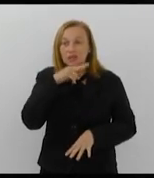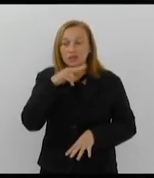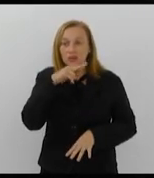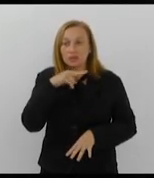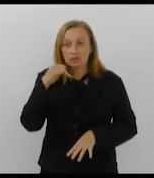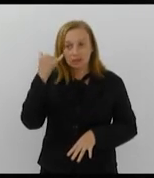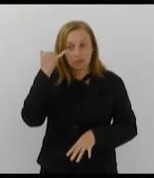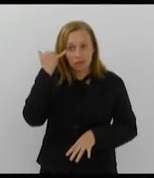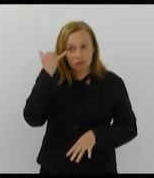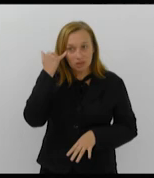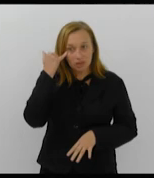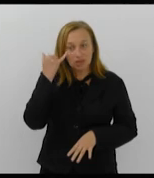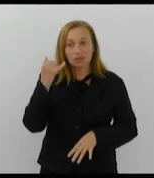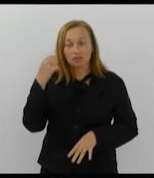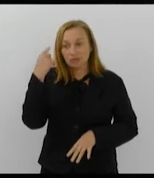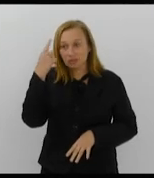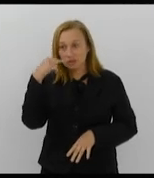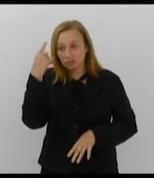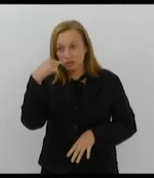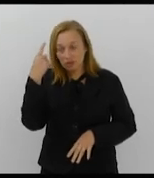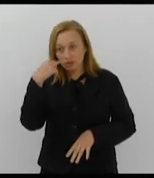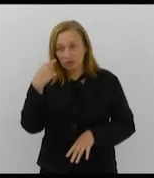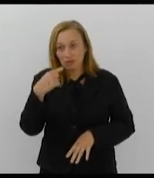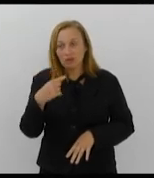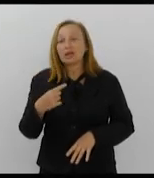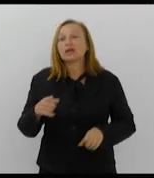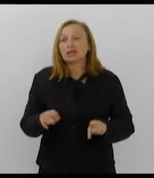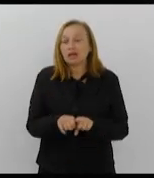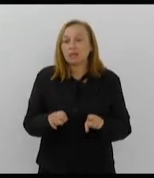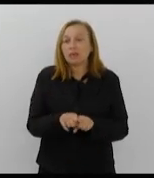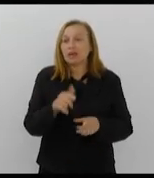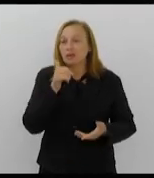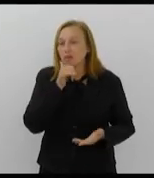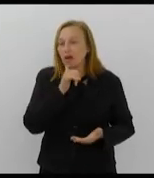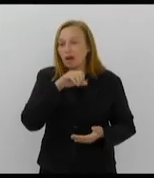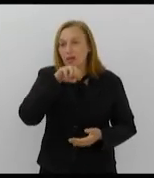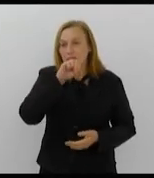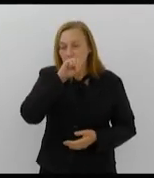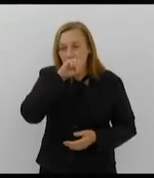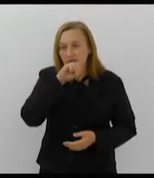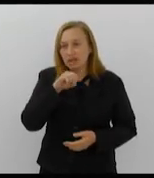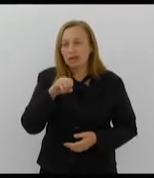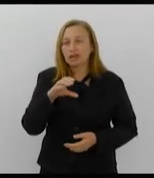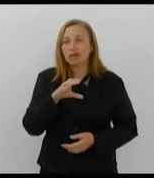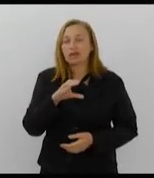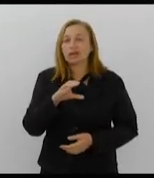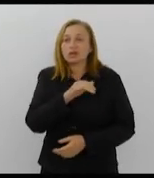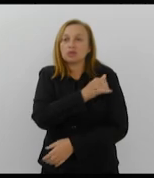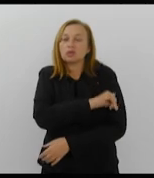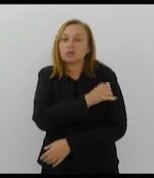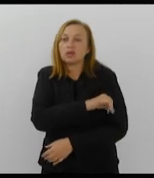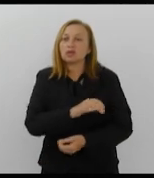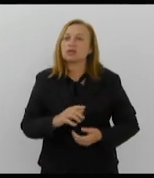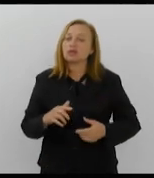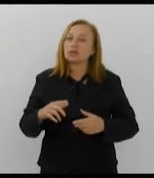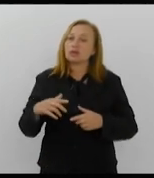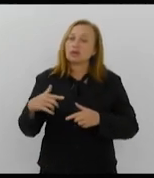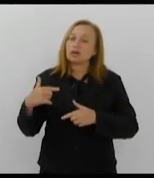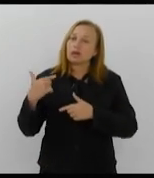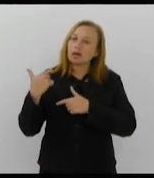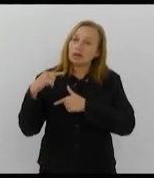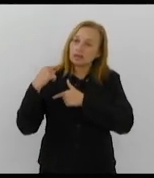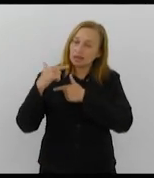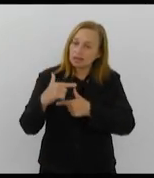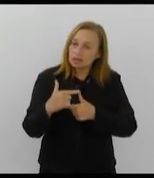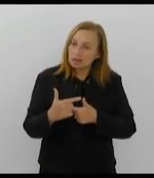mãe carioca no meio do caminho, né, mãe? Então, na verdade, ele me ensinou algo que a tradição japonesa sempre, que eu